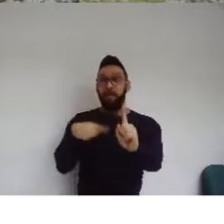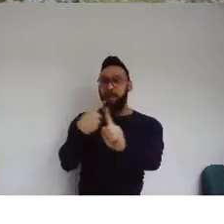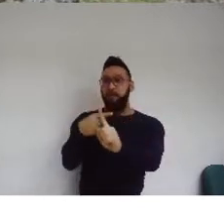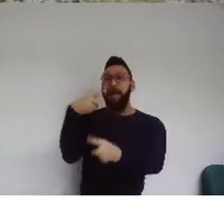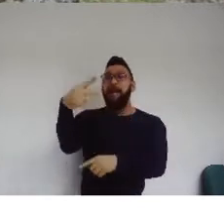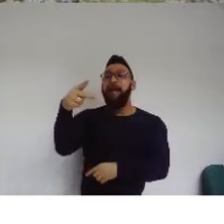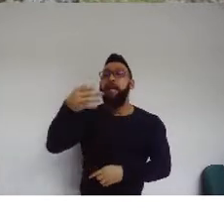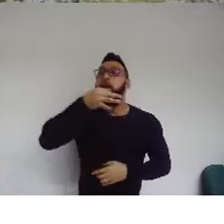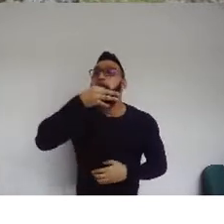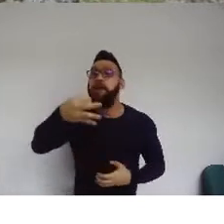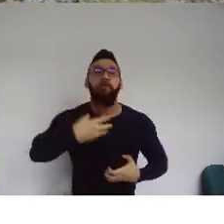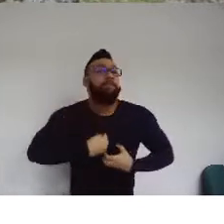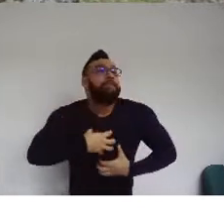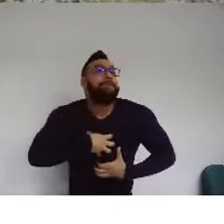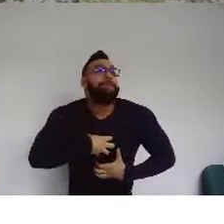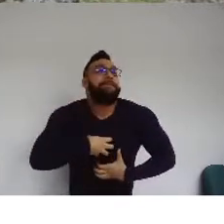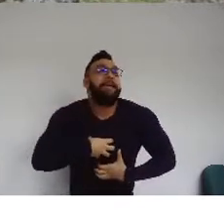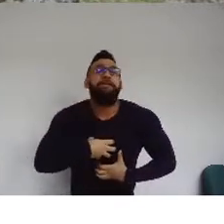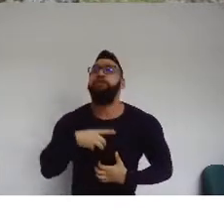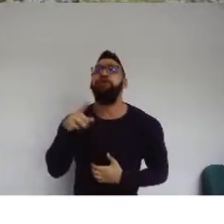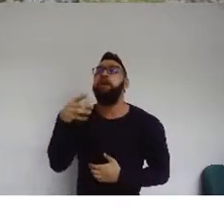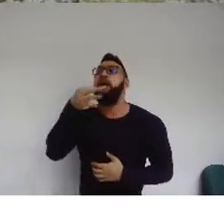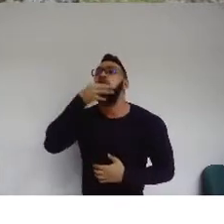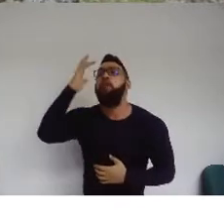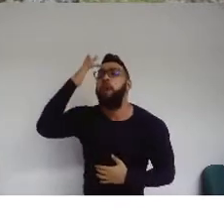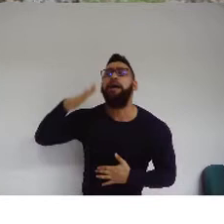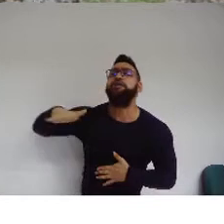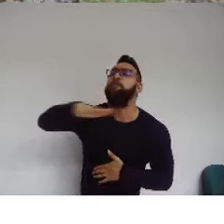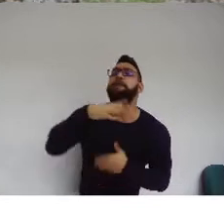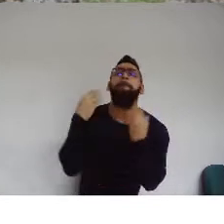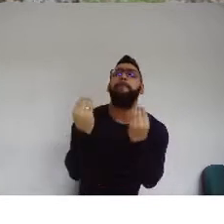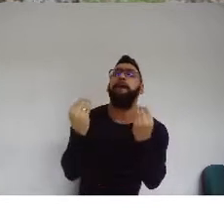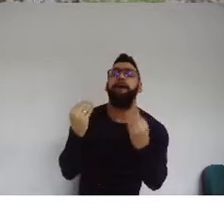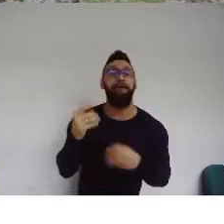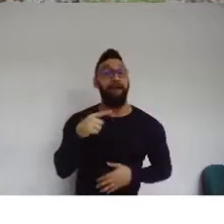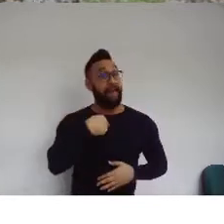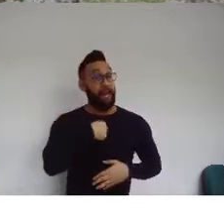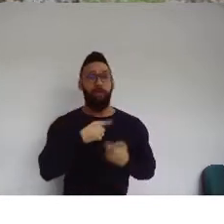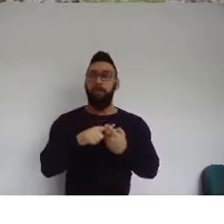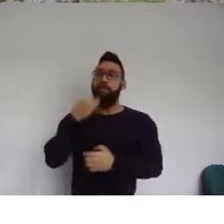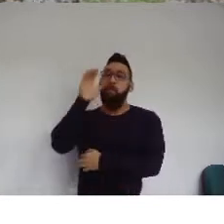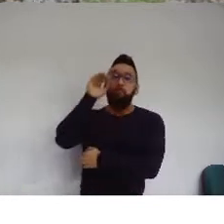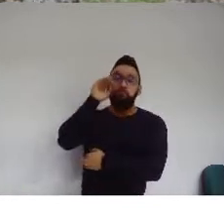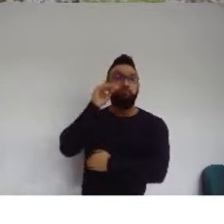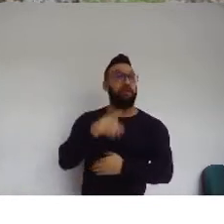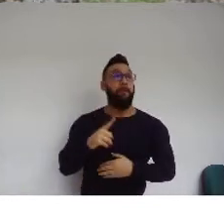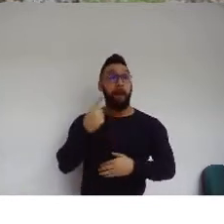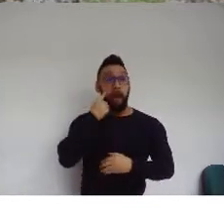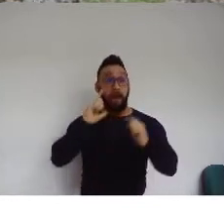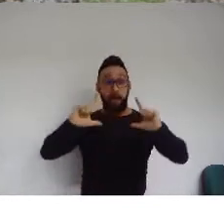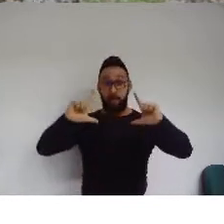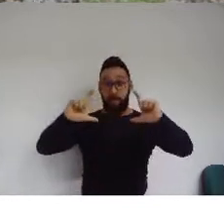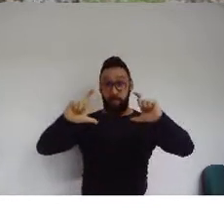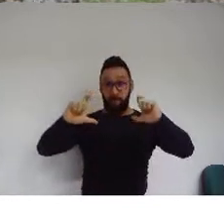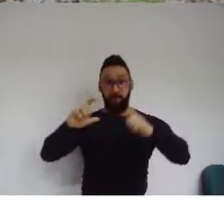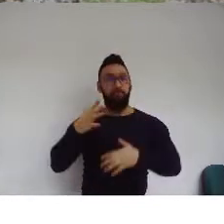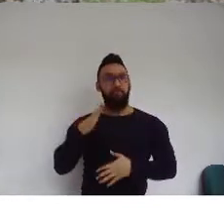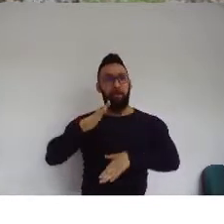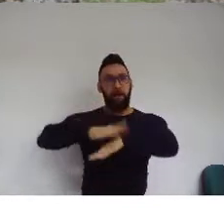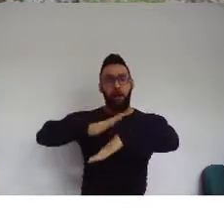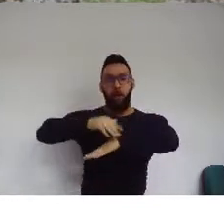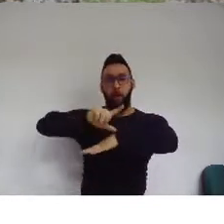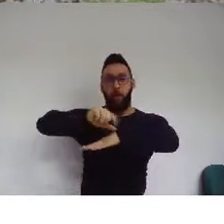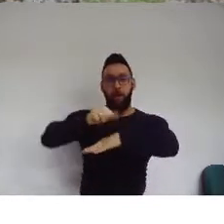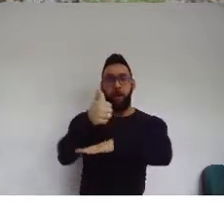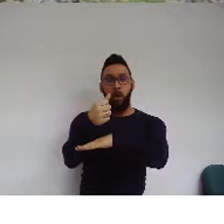espaço semiótico. A primeira foto, a foto 1, eram cerca de 11 horas da